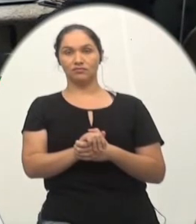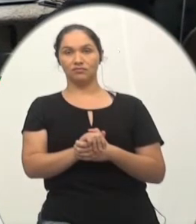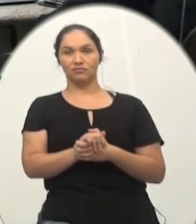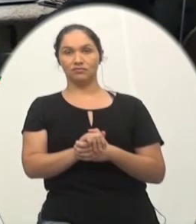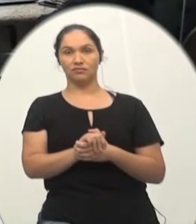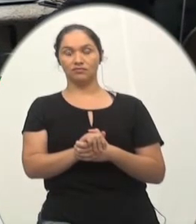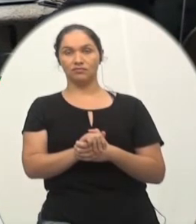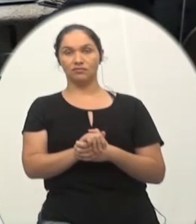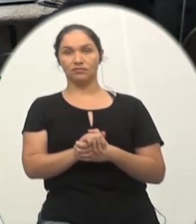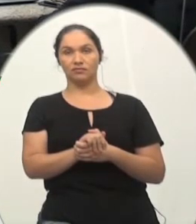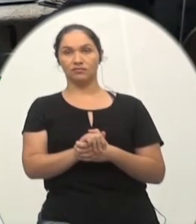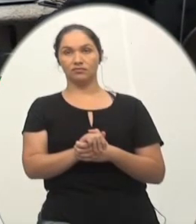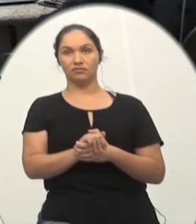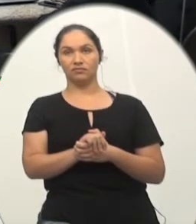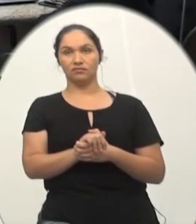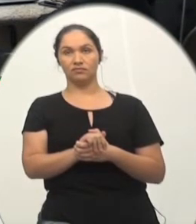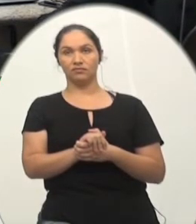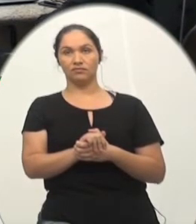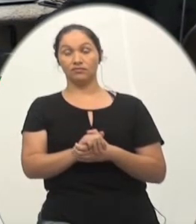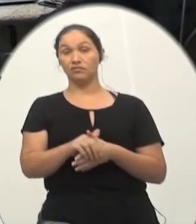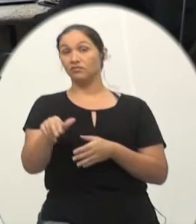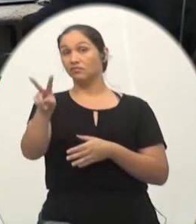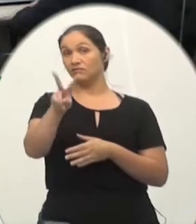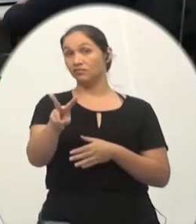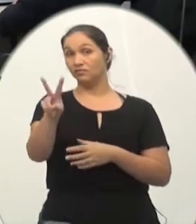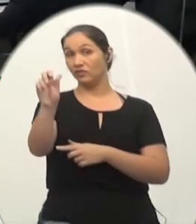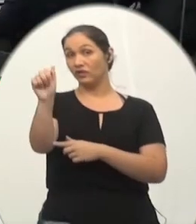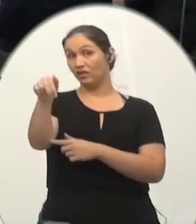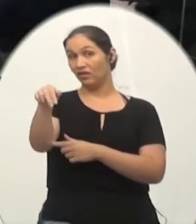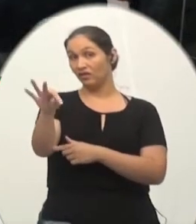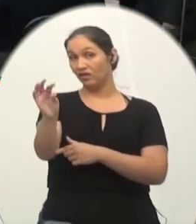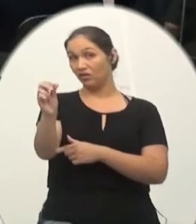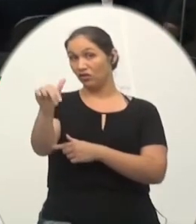Como vota o vereador Antônio Manuel, do MDB.